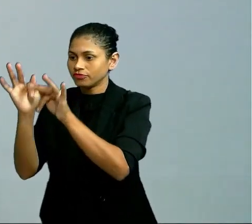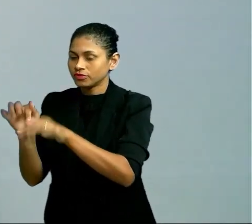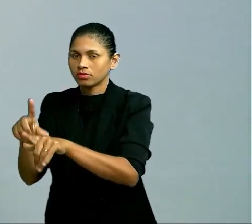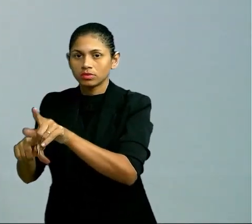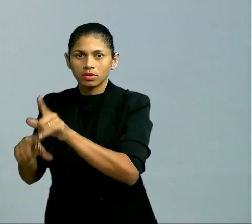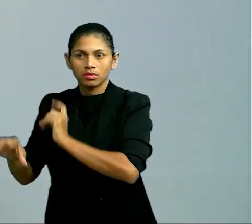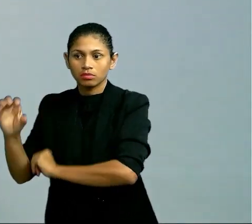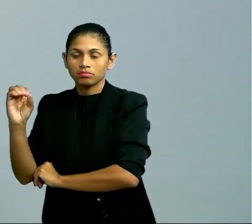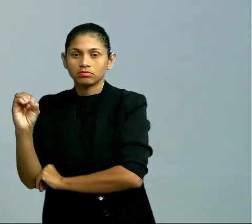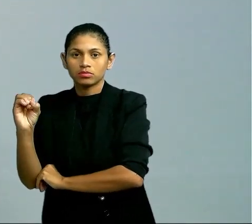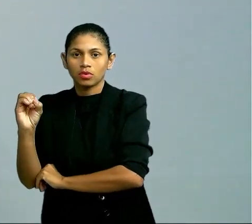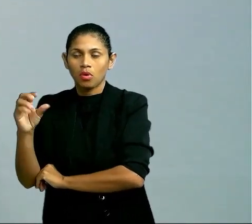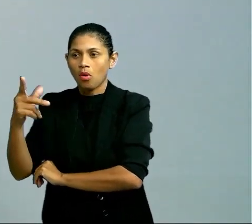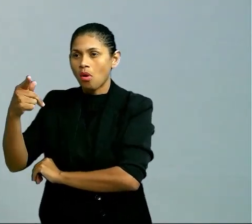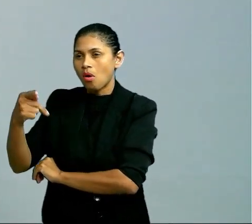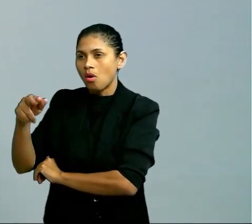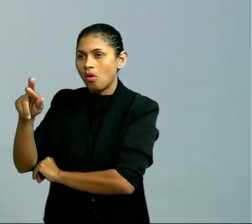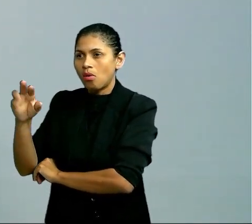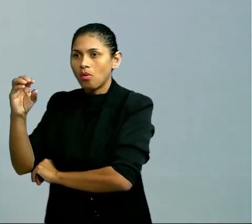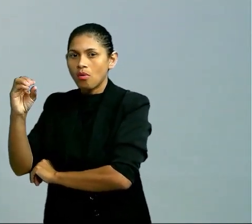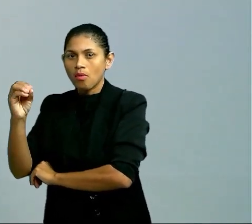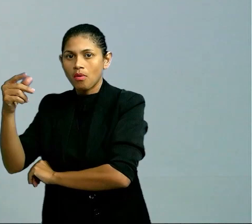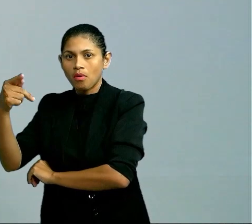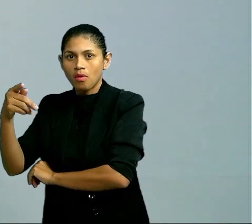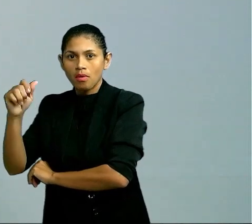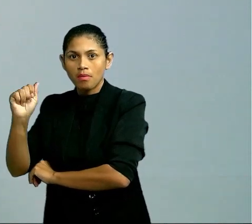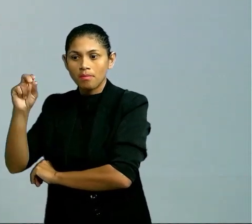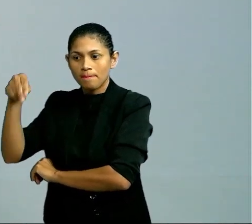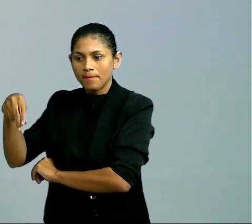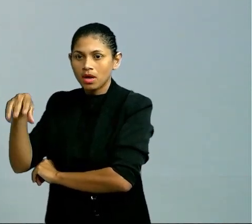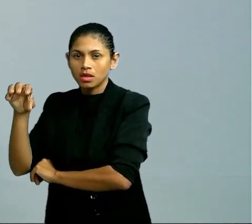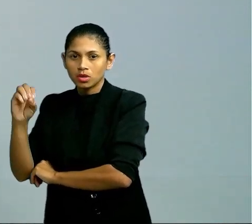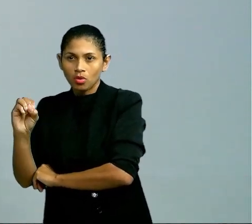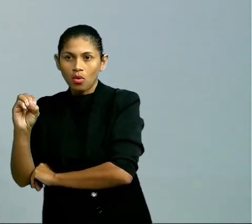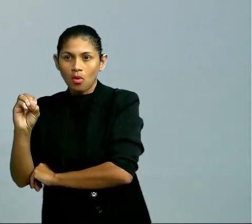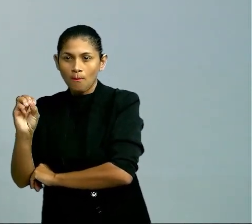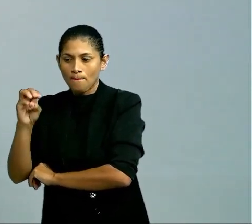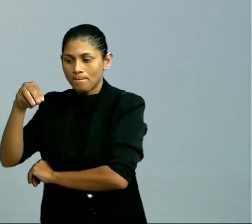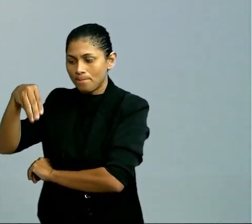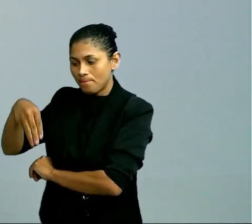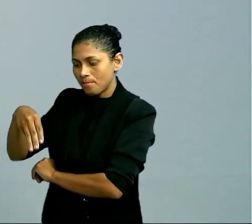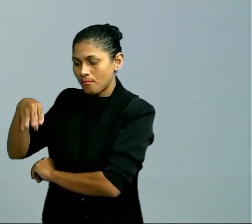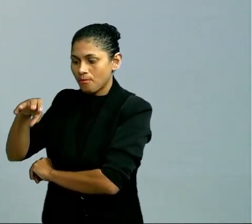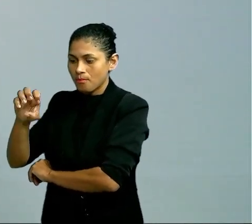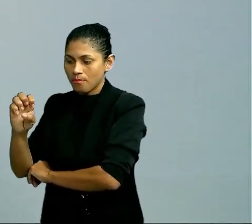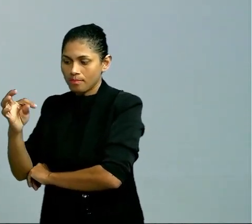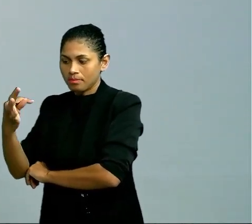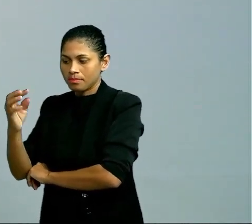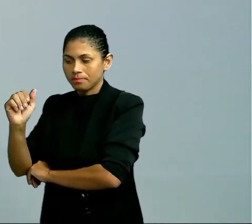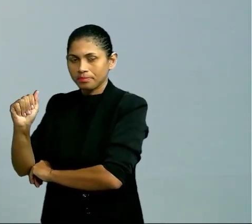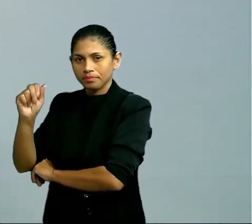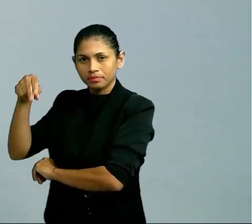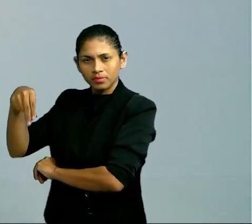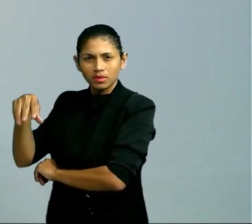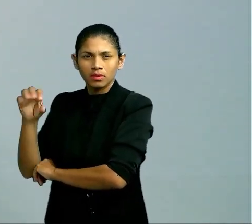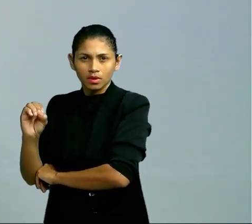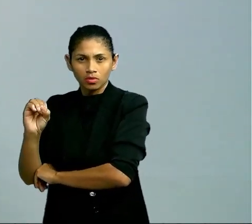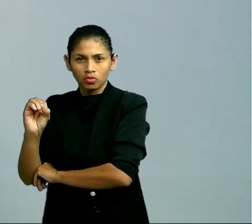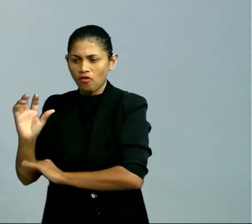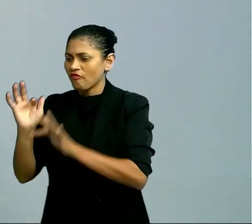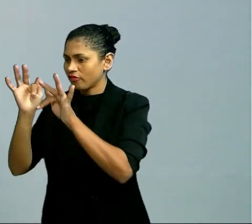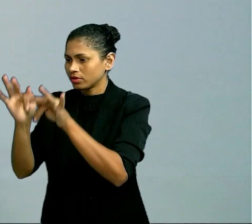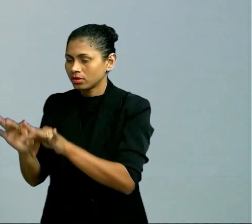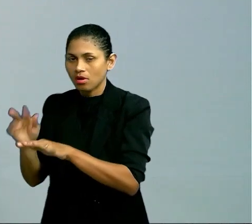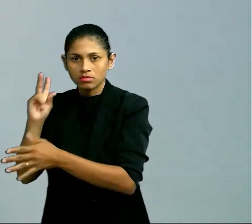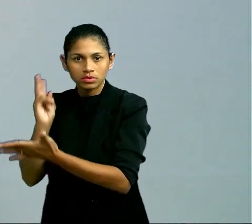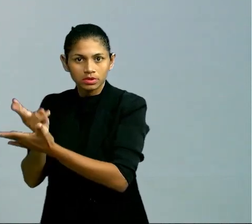de propano, butano, metano, então todos esses elementos terminados em O. Agora, a